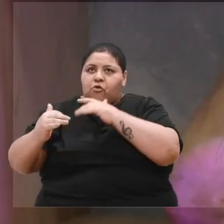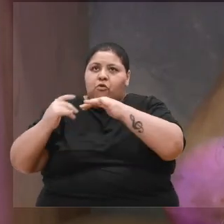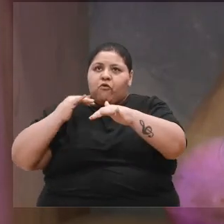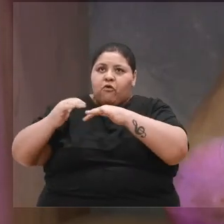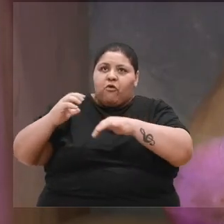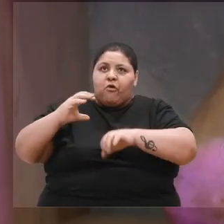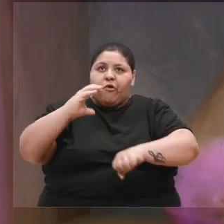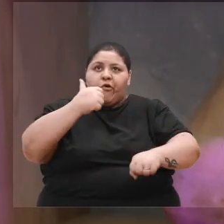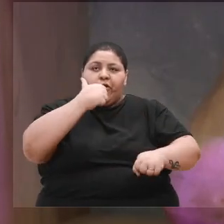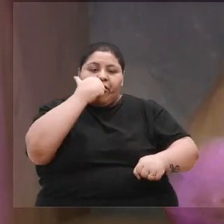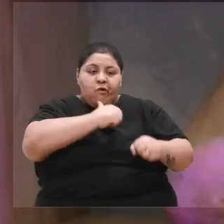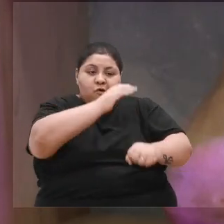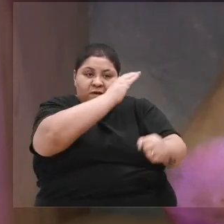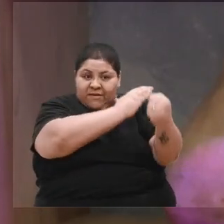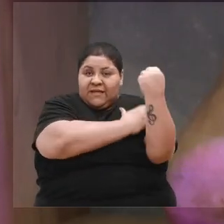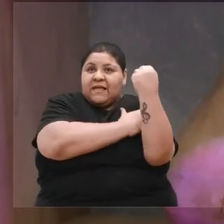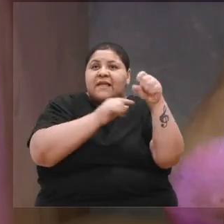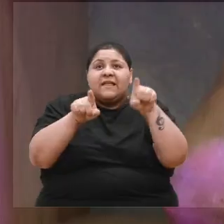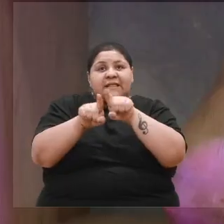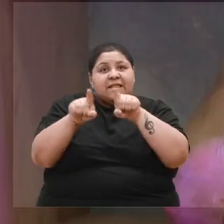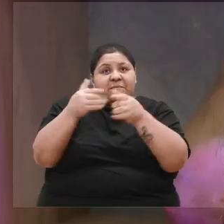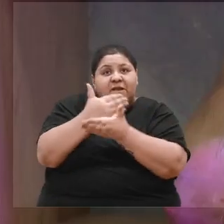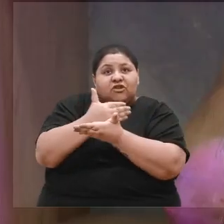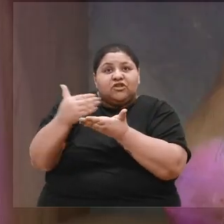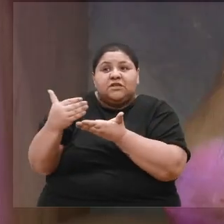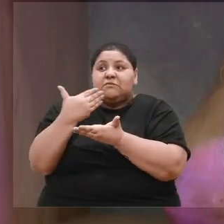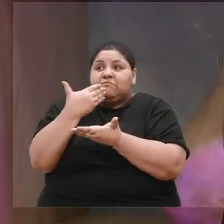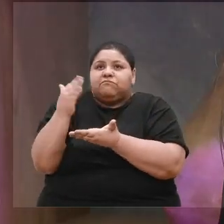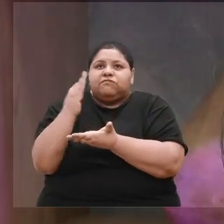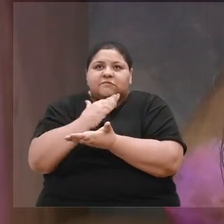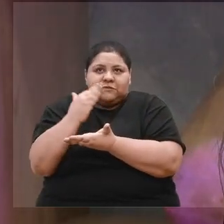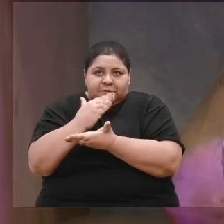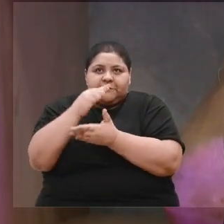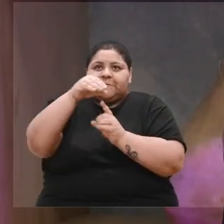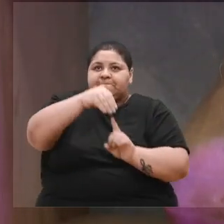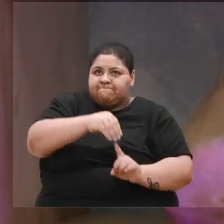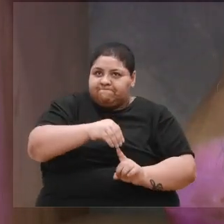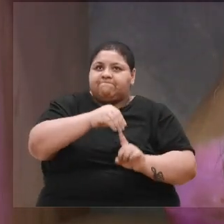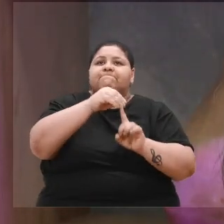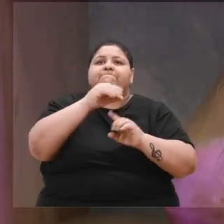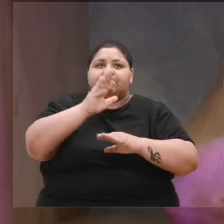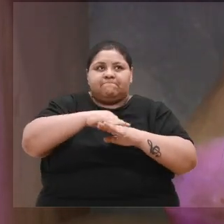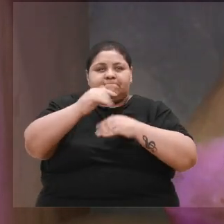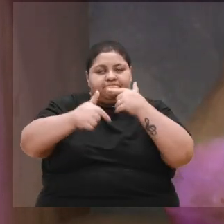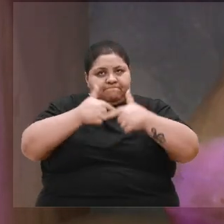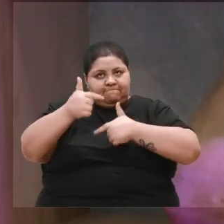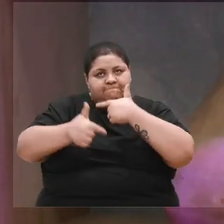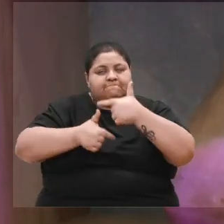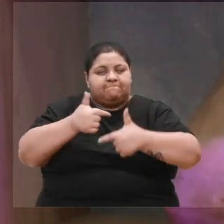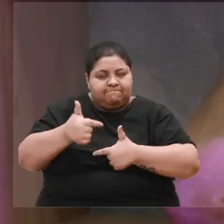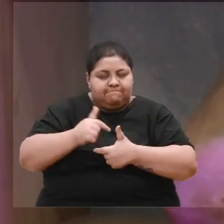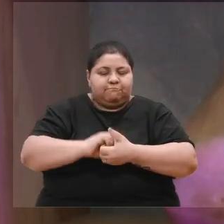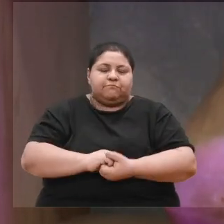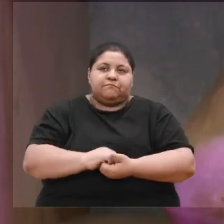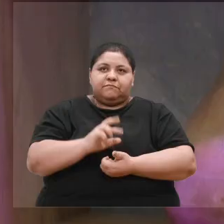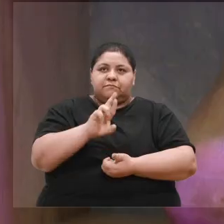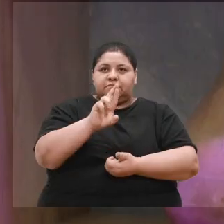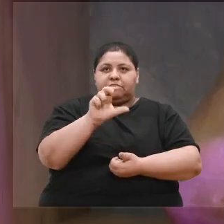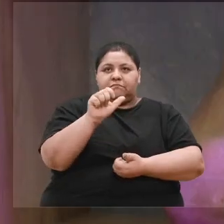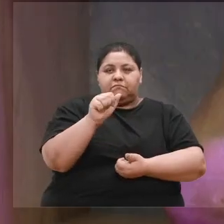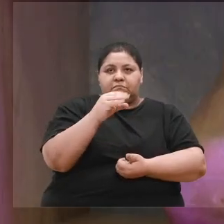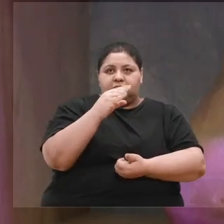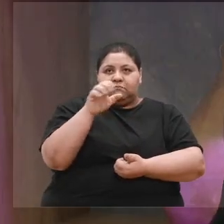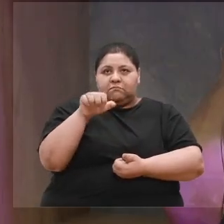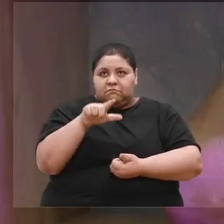movimento feminista, ele também surge nessa emergência, né, e foi um dos principais e mais atuantes. Então, a Raquel,